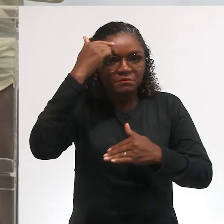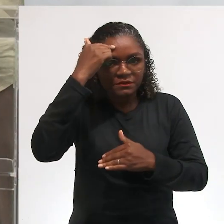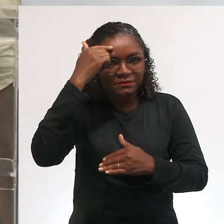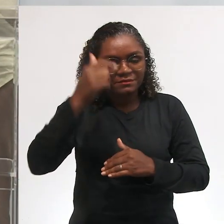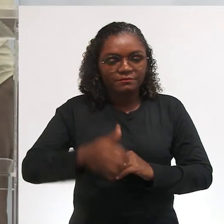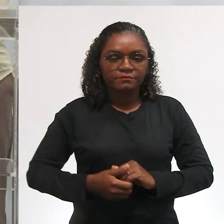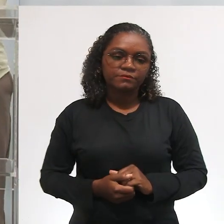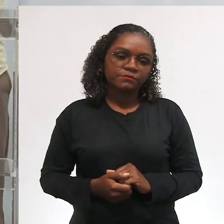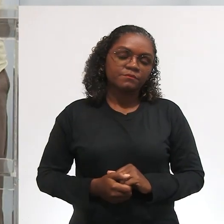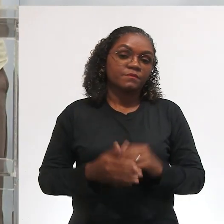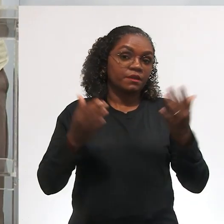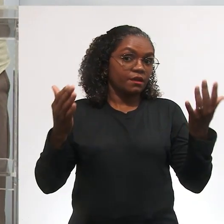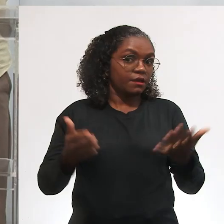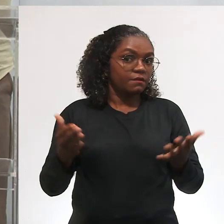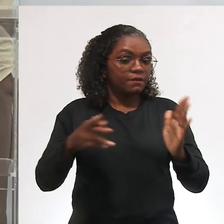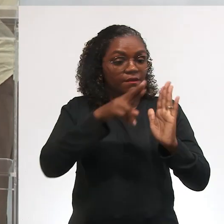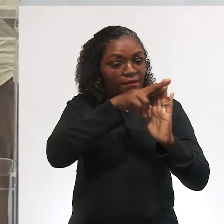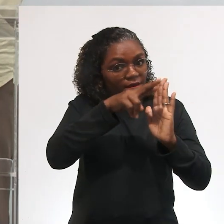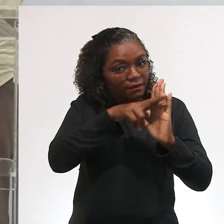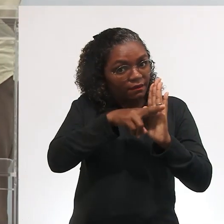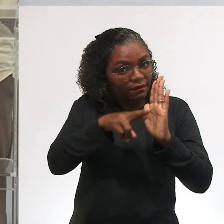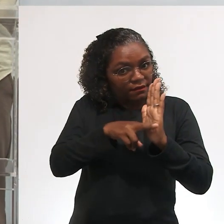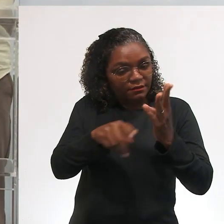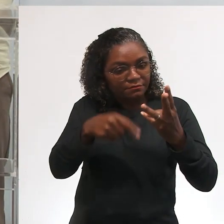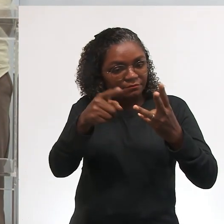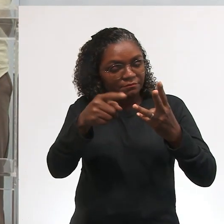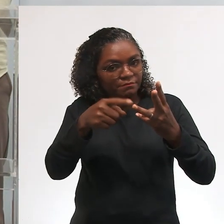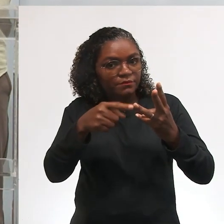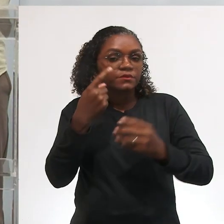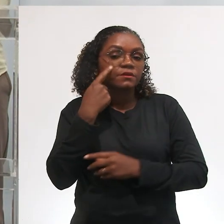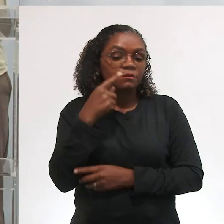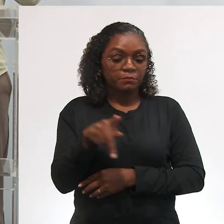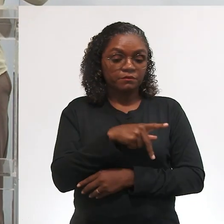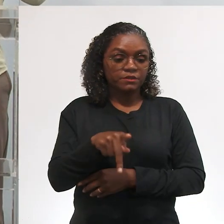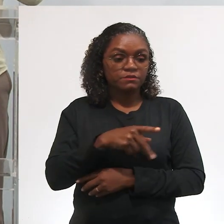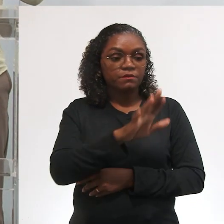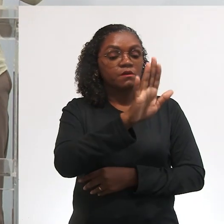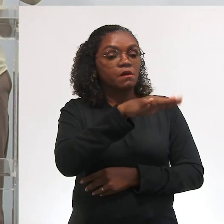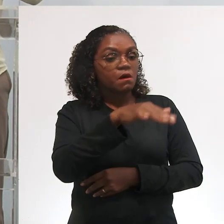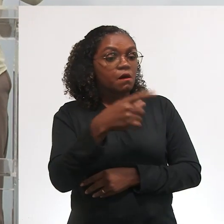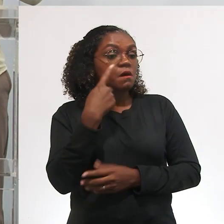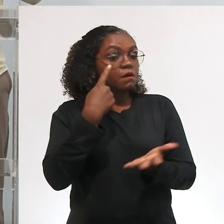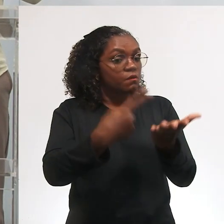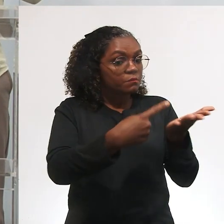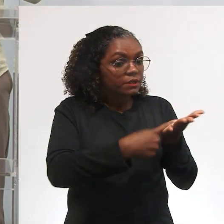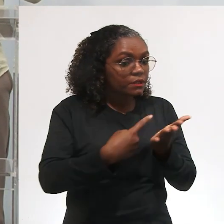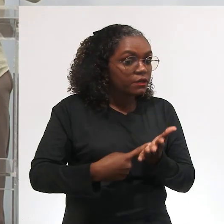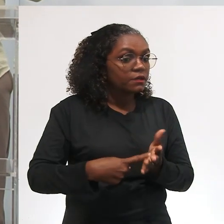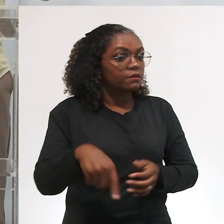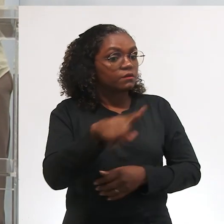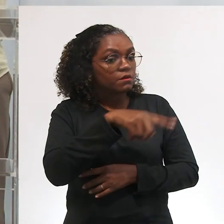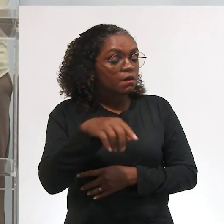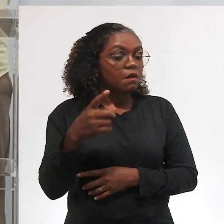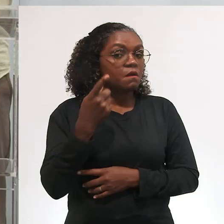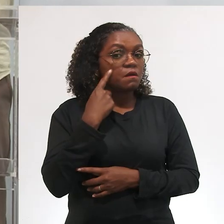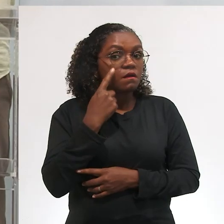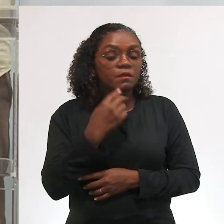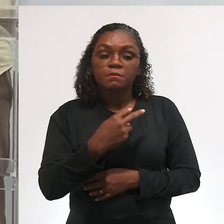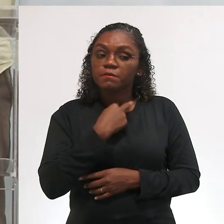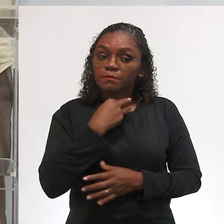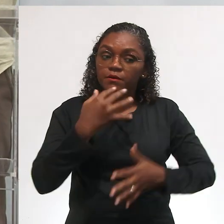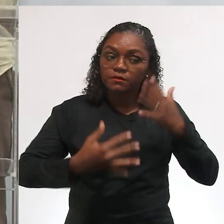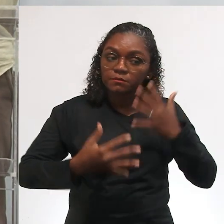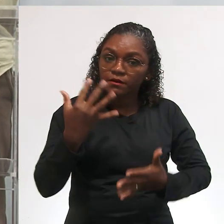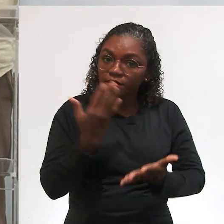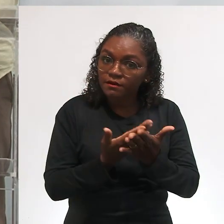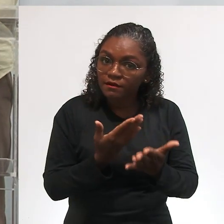durante a aula, nós não podemos fazer tal coisa durante a aula. Se o professor cumpre aquele planejamento, o aluno